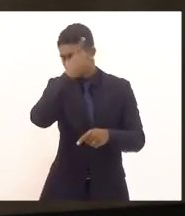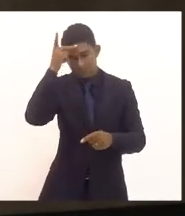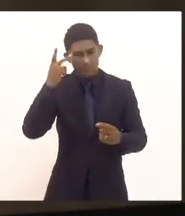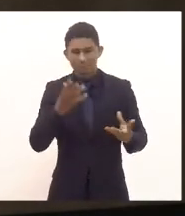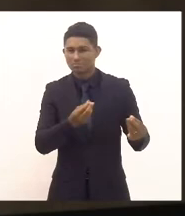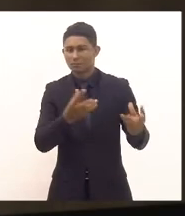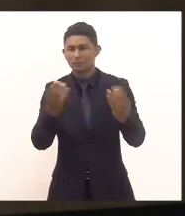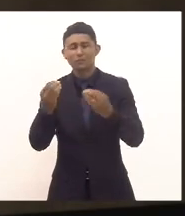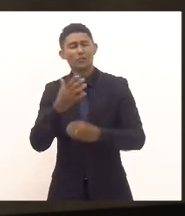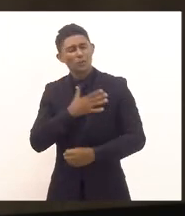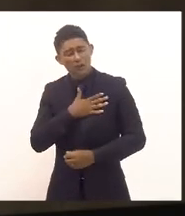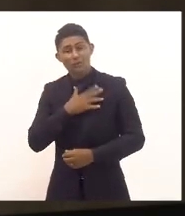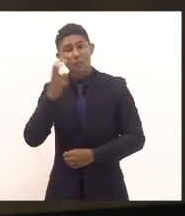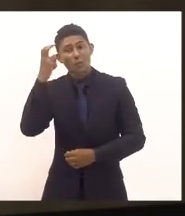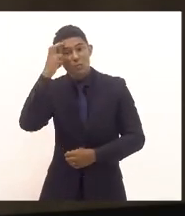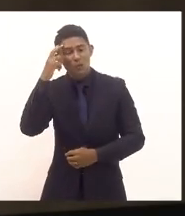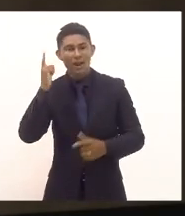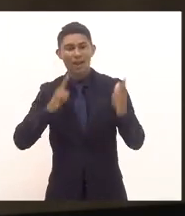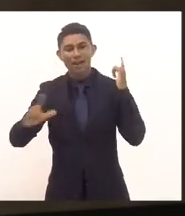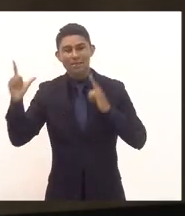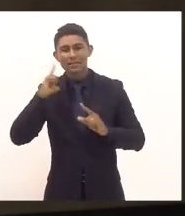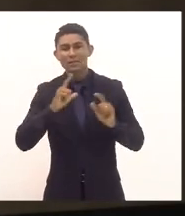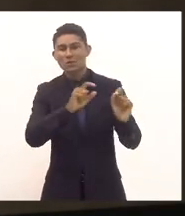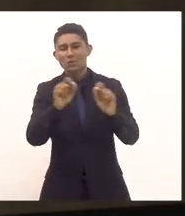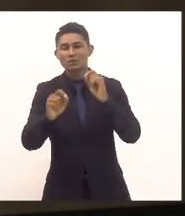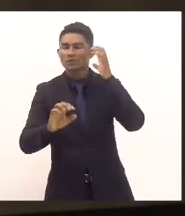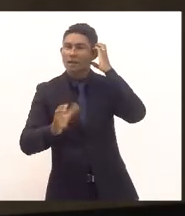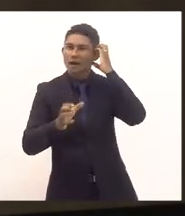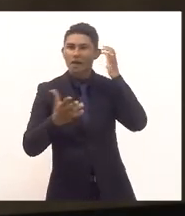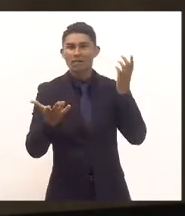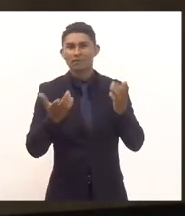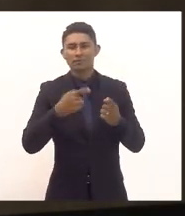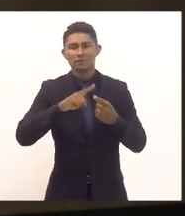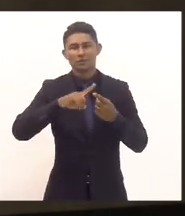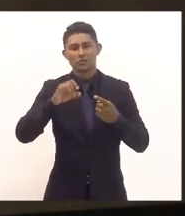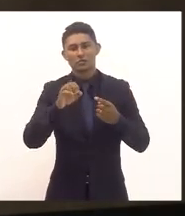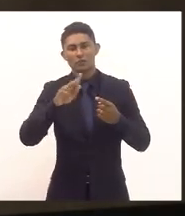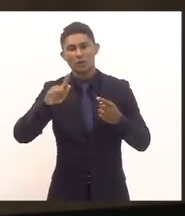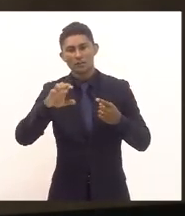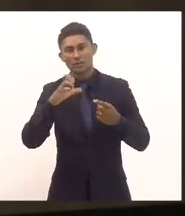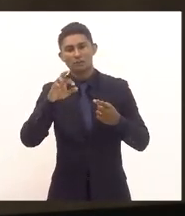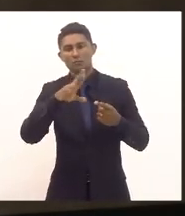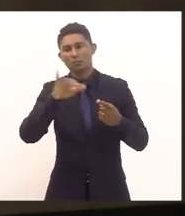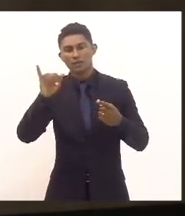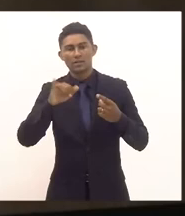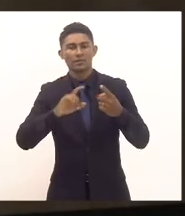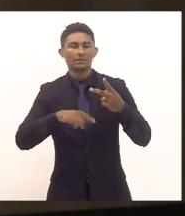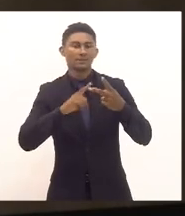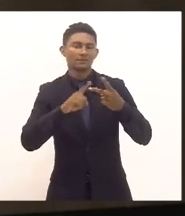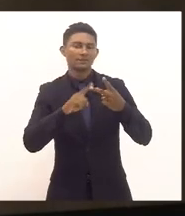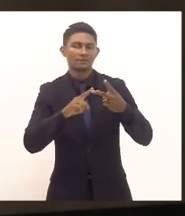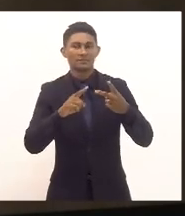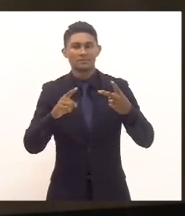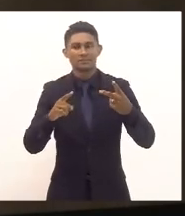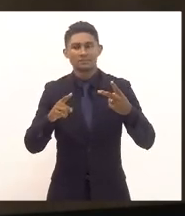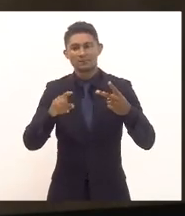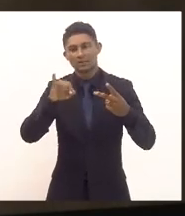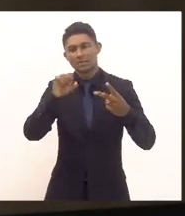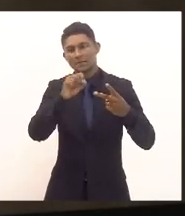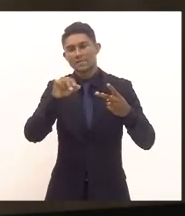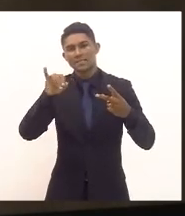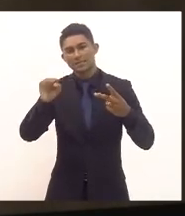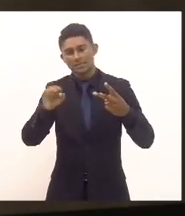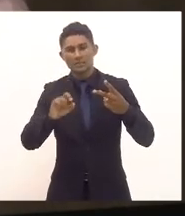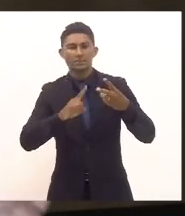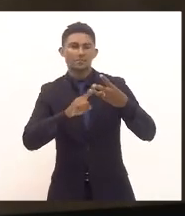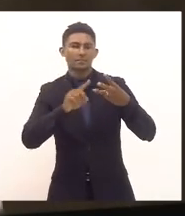Cultural de lazer recreativa Jorge Cury Cauê filho Henriqueta Brieba Ísis Ísis de